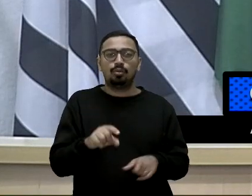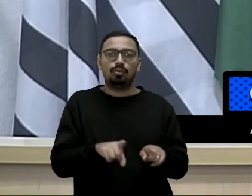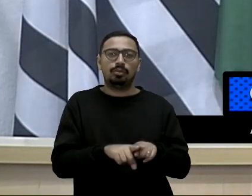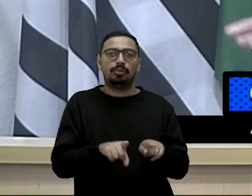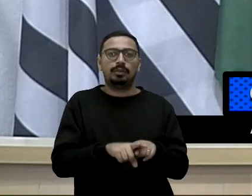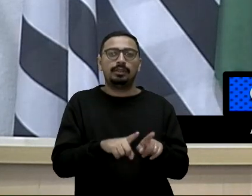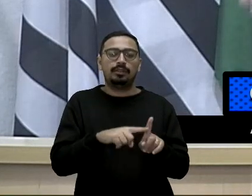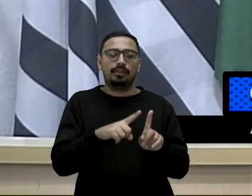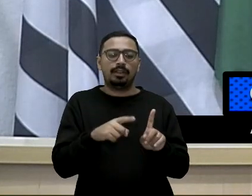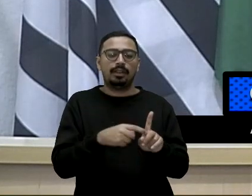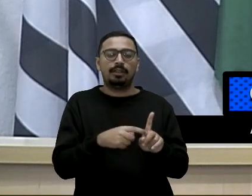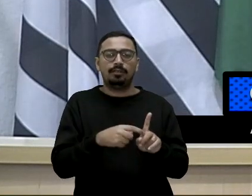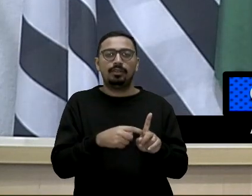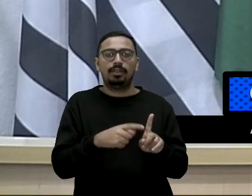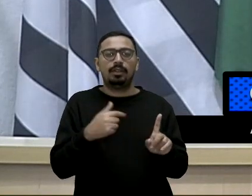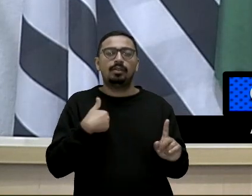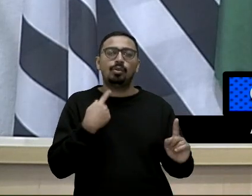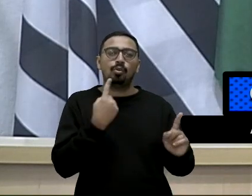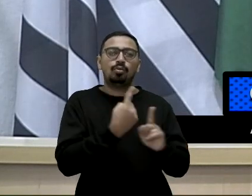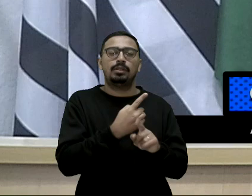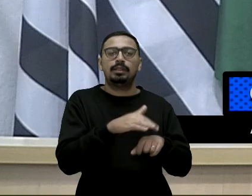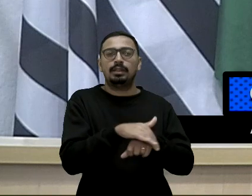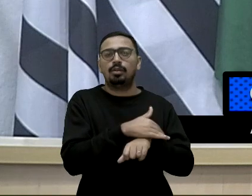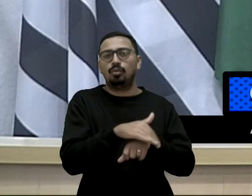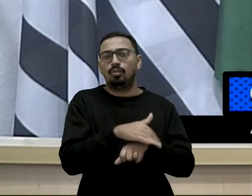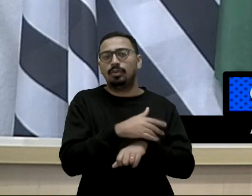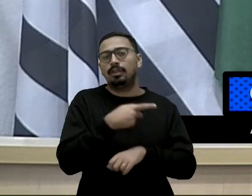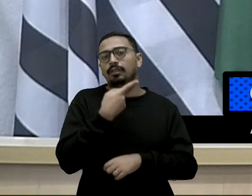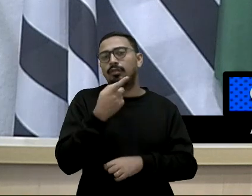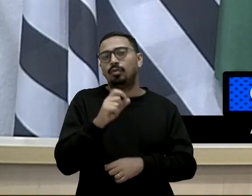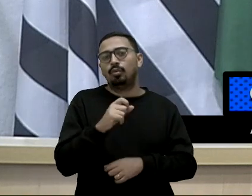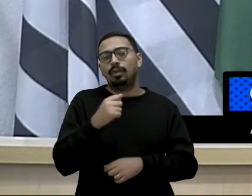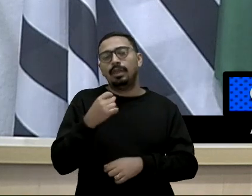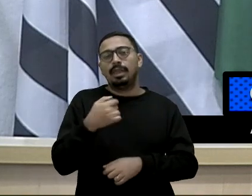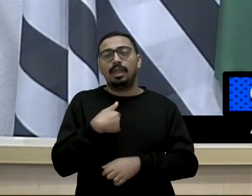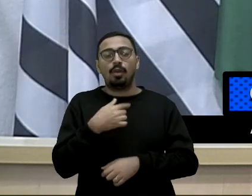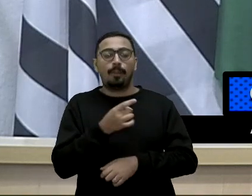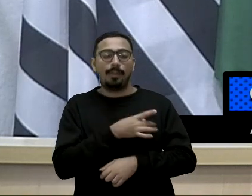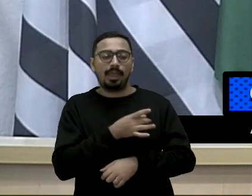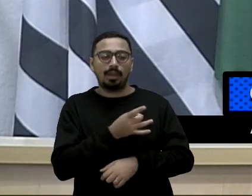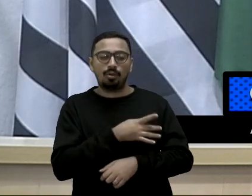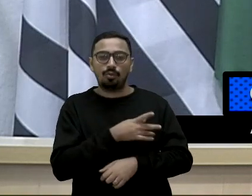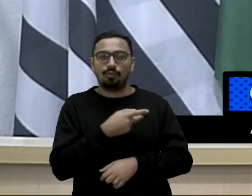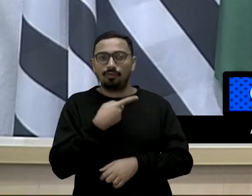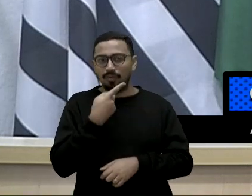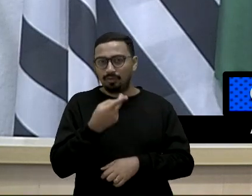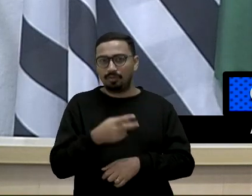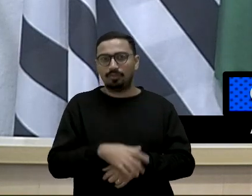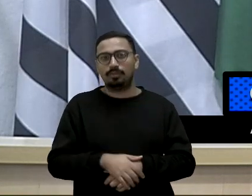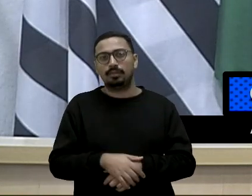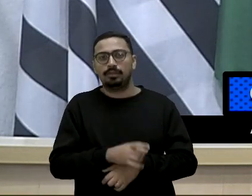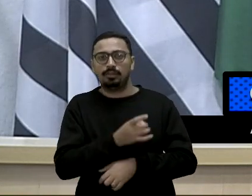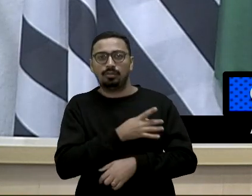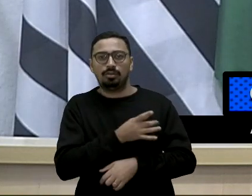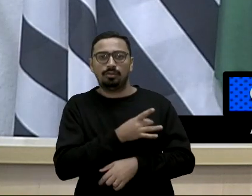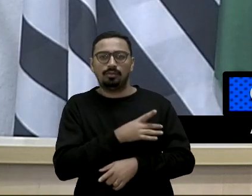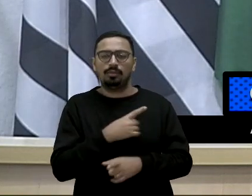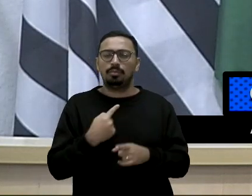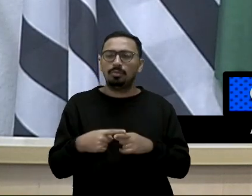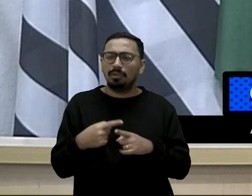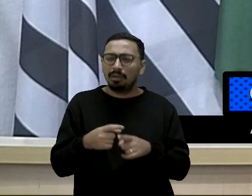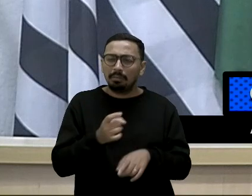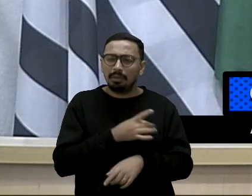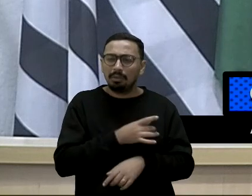encontrei com ela na rua, né? E ela, eu estou com medo, falou para mim desse jeito, estou com medo, Jéssica, para medo do